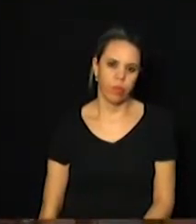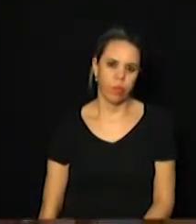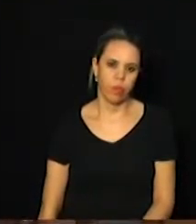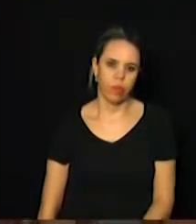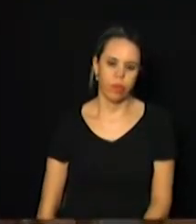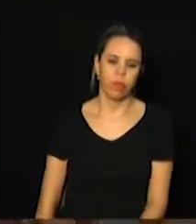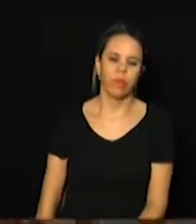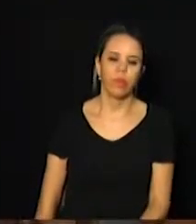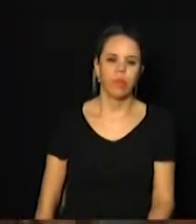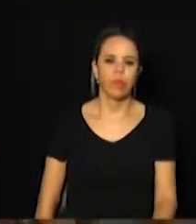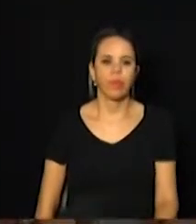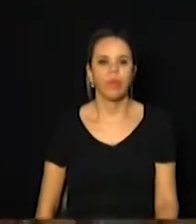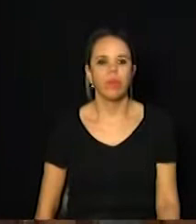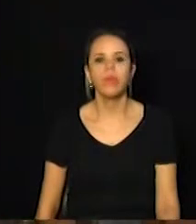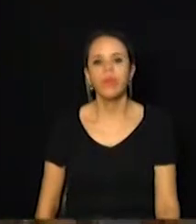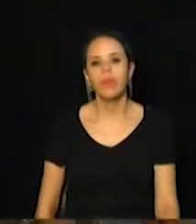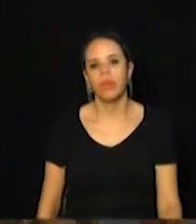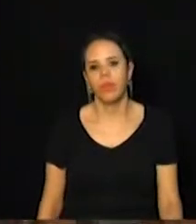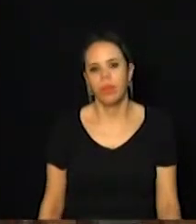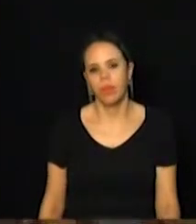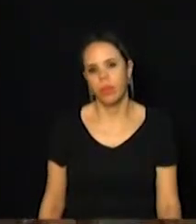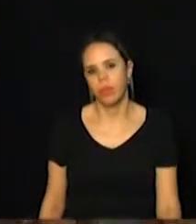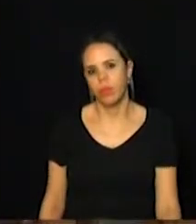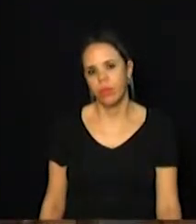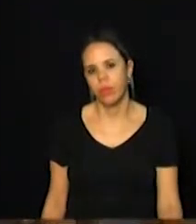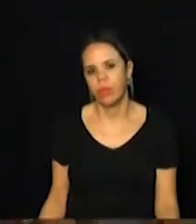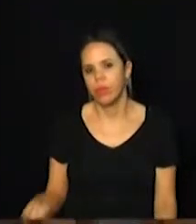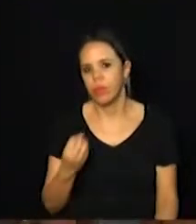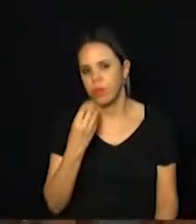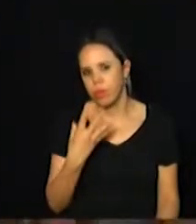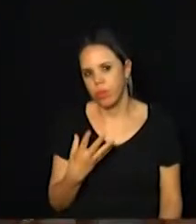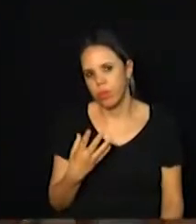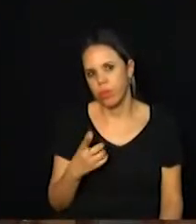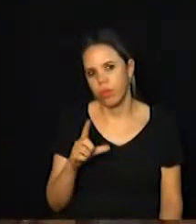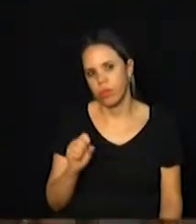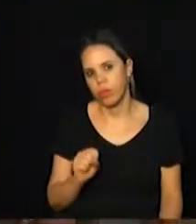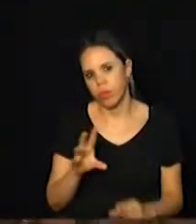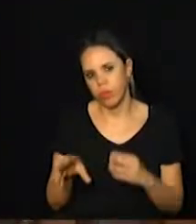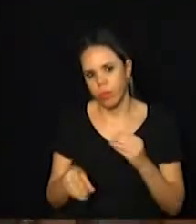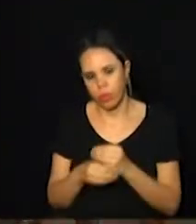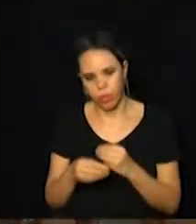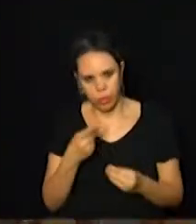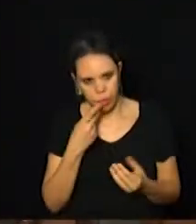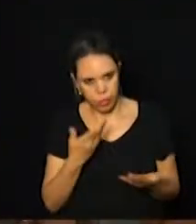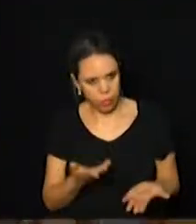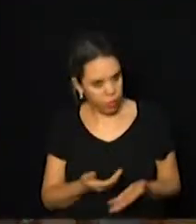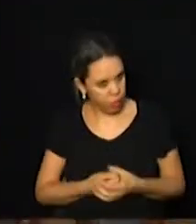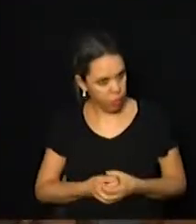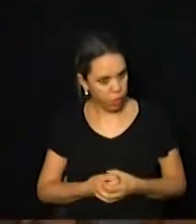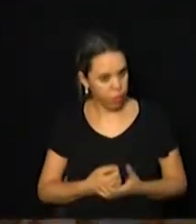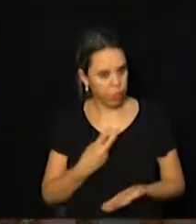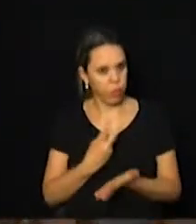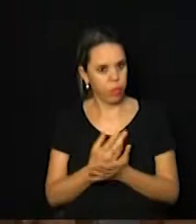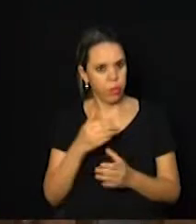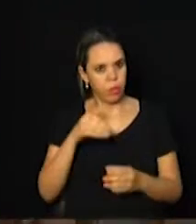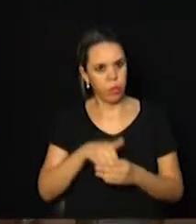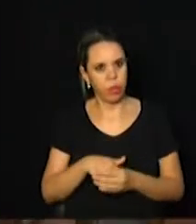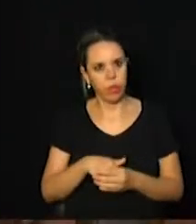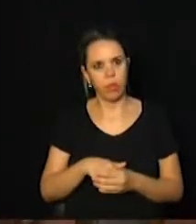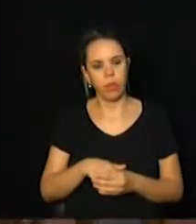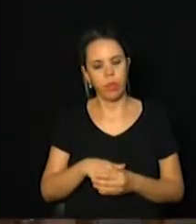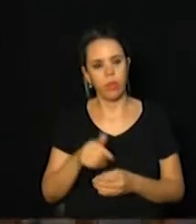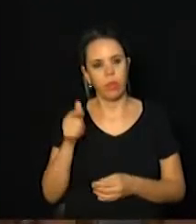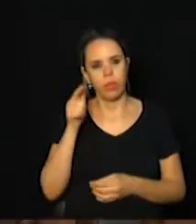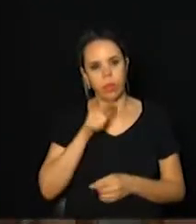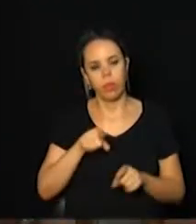é muito bom e Os Arrais é só complementando a sua fala e dizer que o mesmo voto que elege